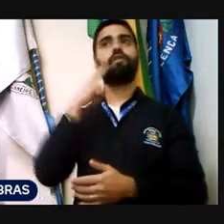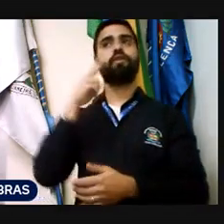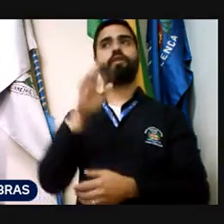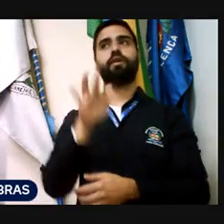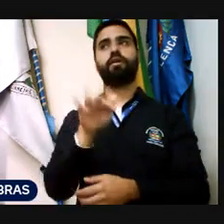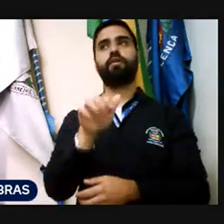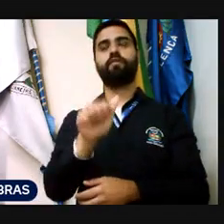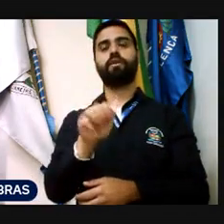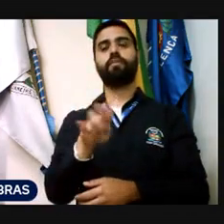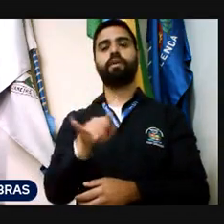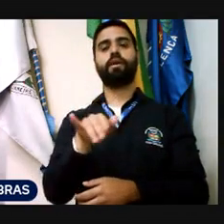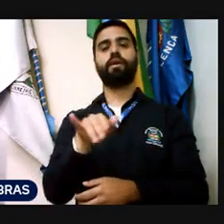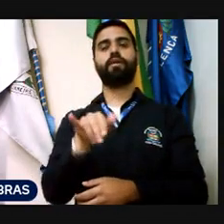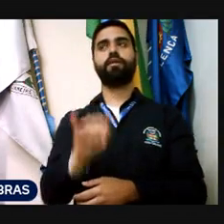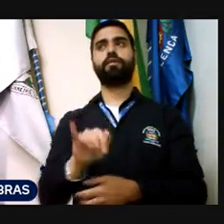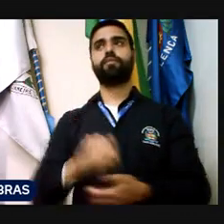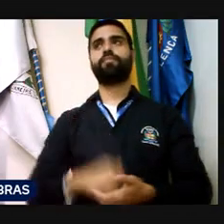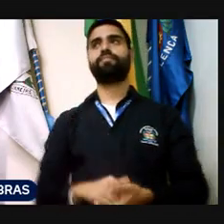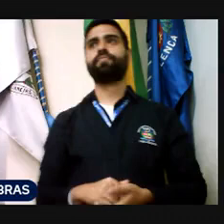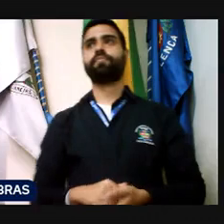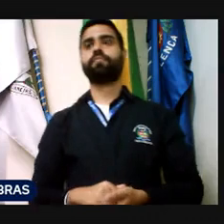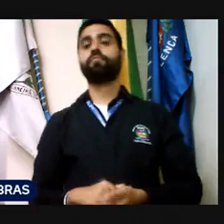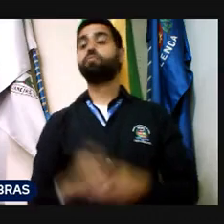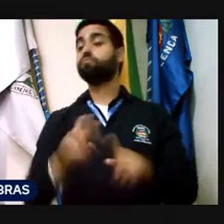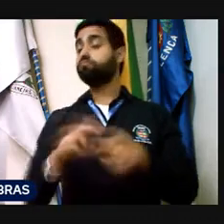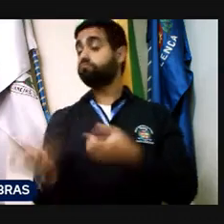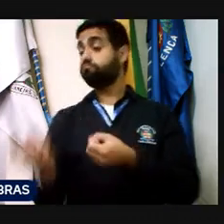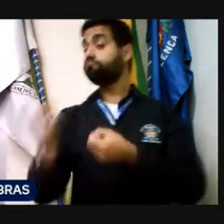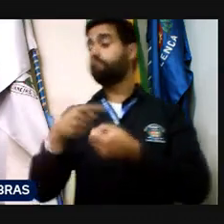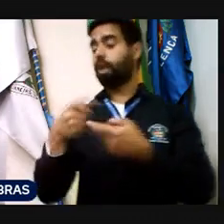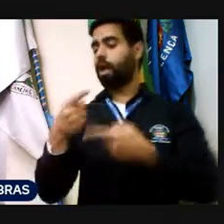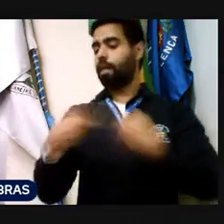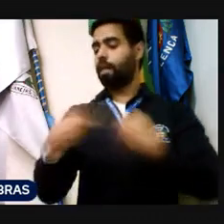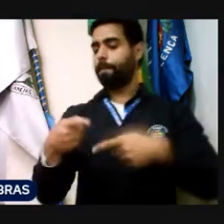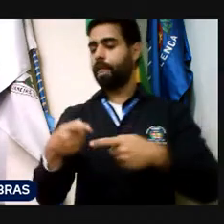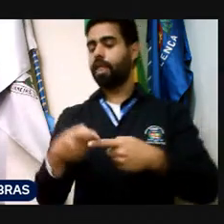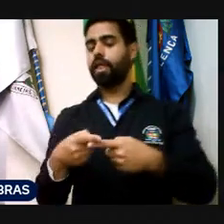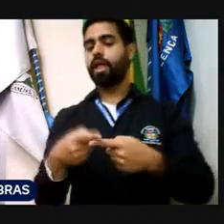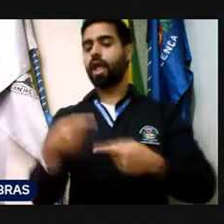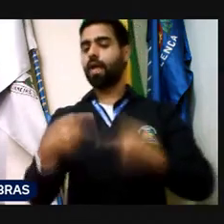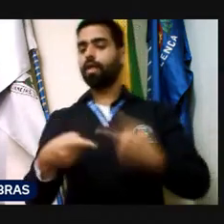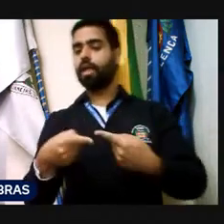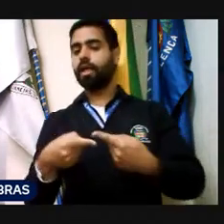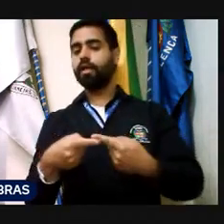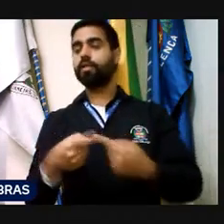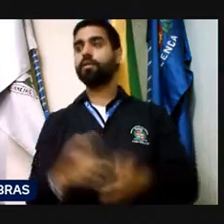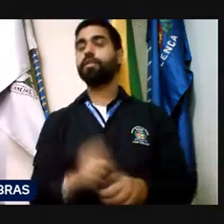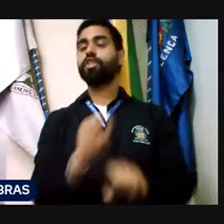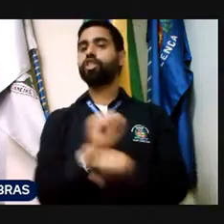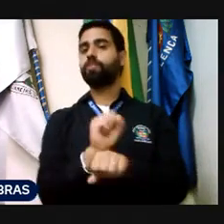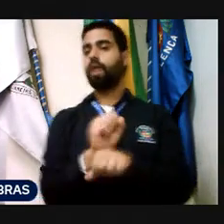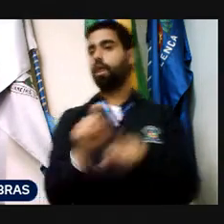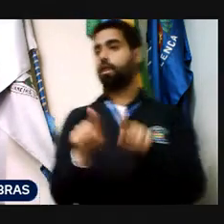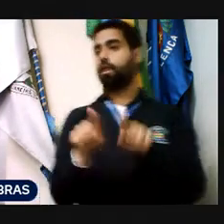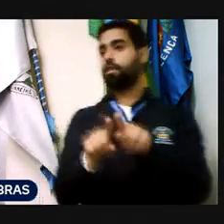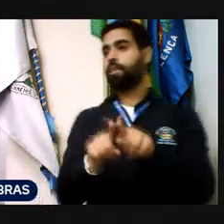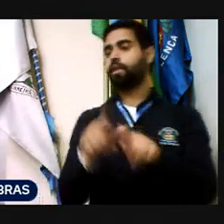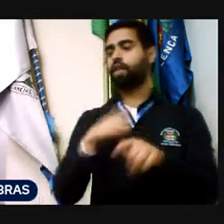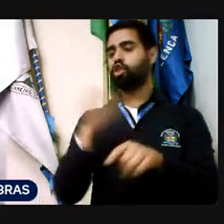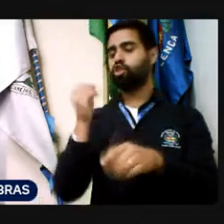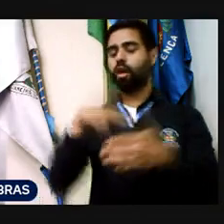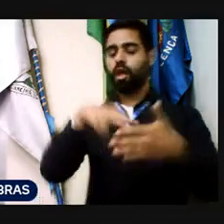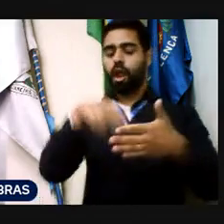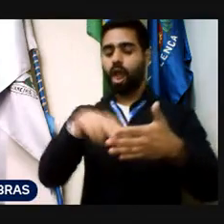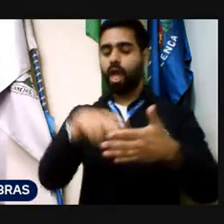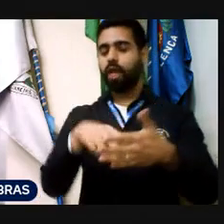Fabiane Vasconcelos. Assim, devolvo a matéria, se necessário, reexame para essa Igreja Casa de Leis, no aguardo de que, a partir de nova apresentação, as